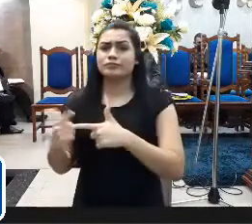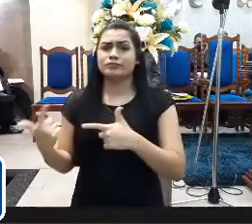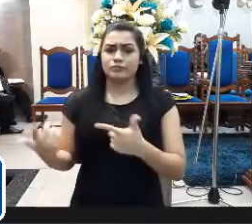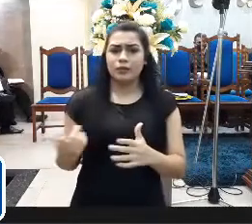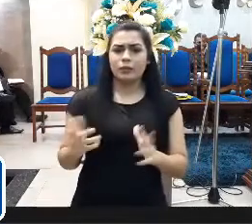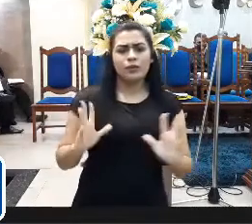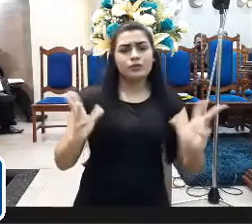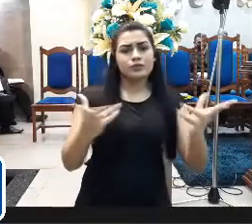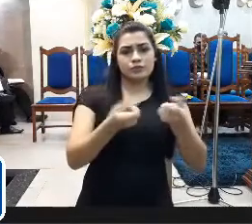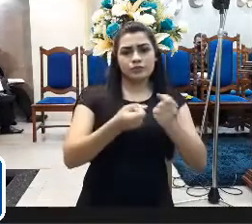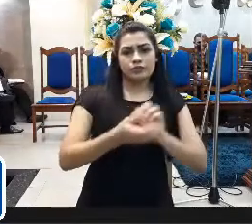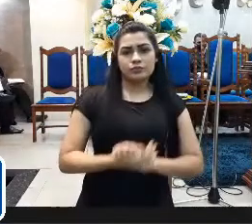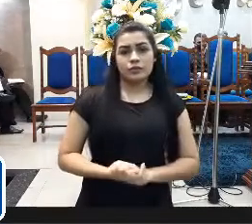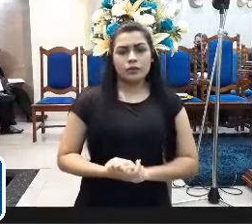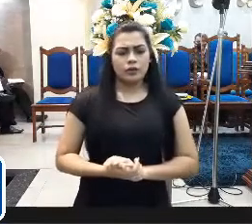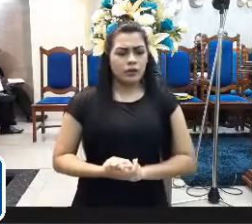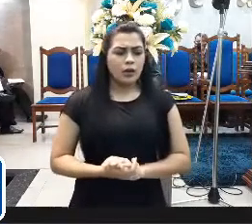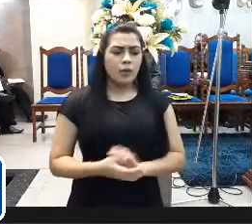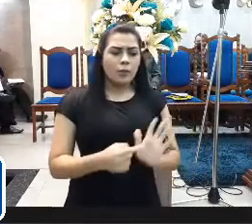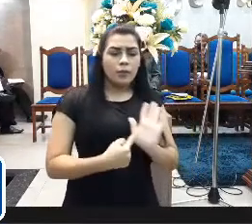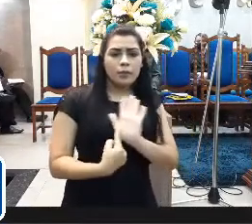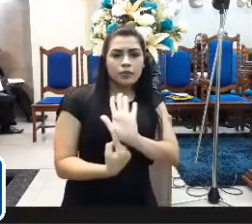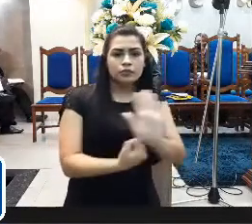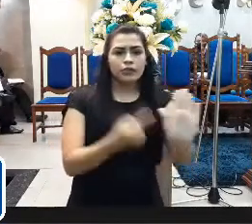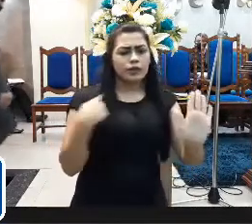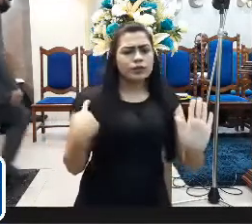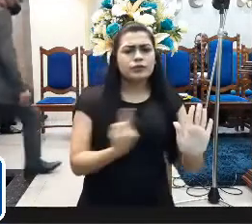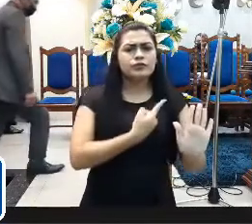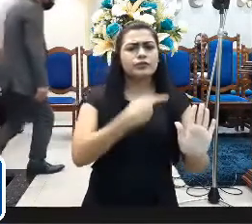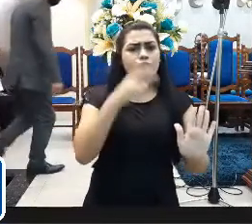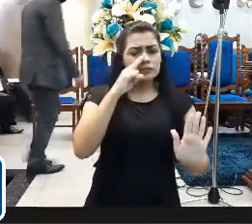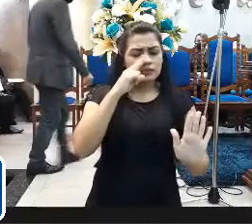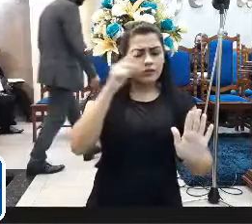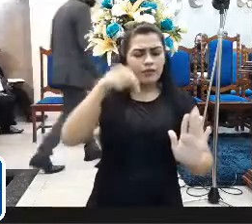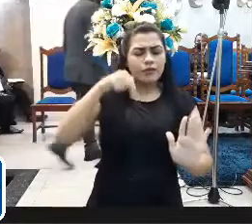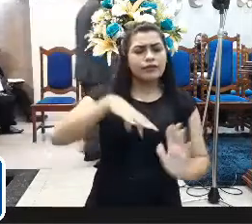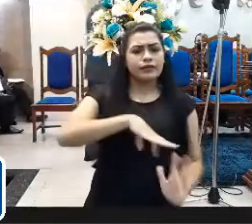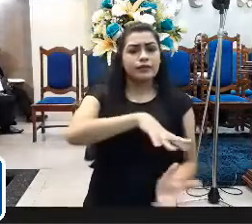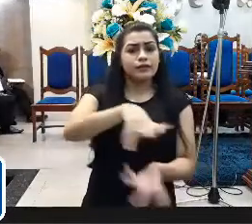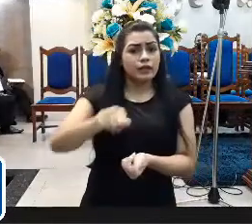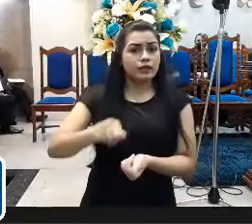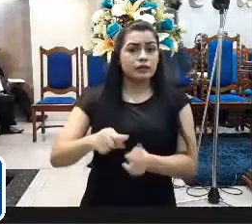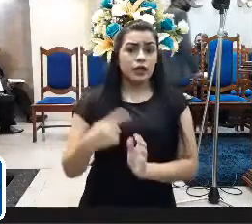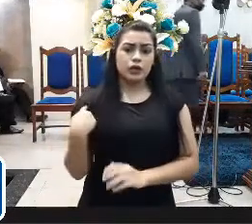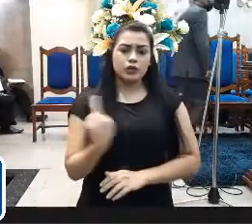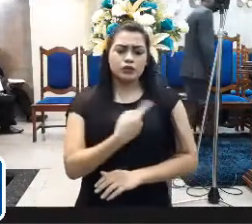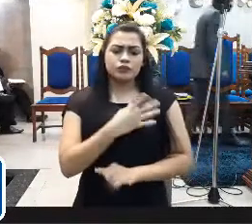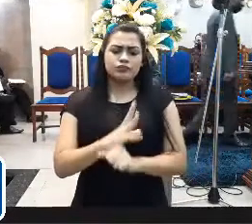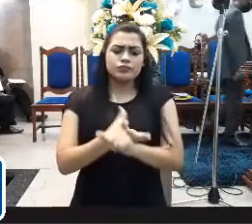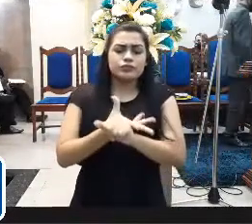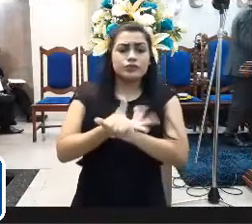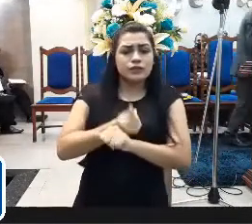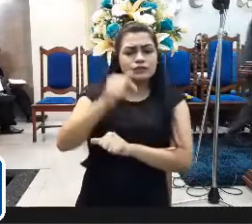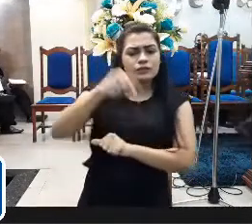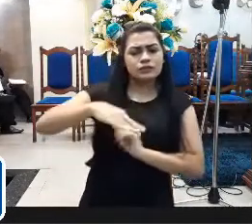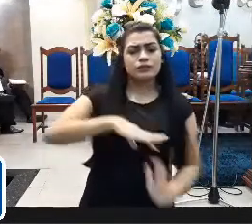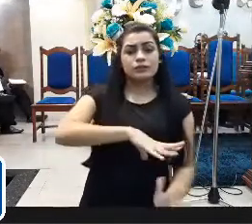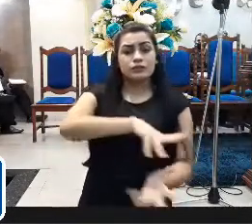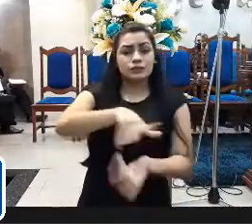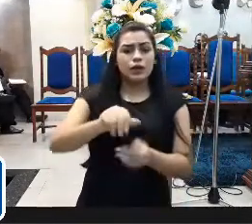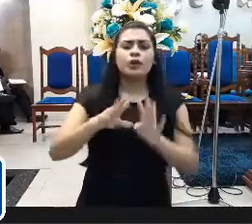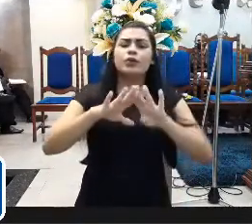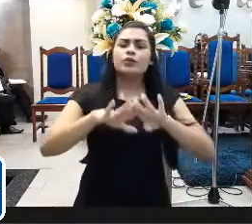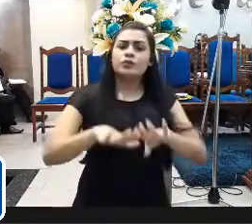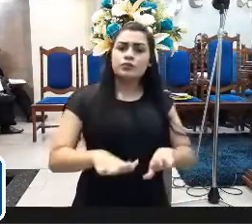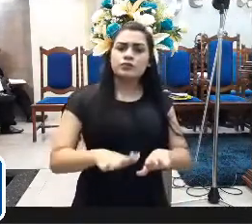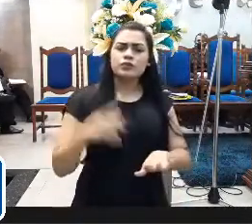que nós ainda estamos na terra. E se a igreja está na terra, ela está sujeita a todo esse tipo